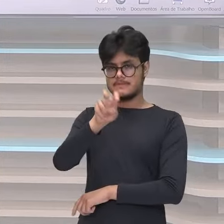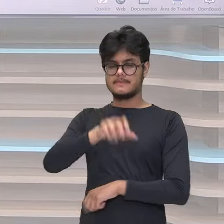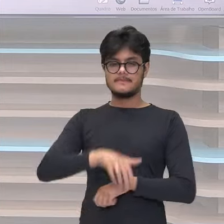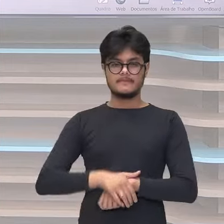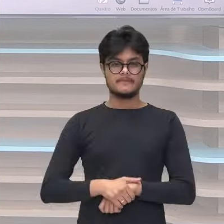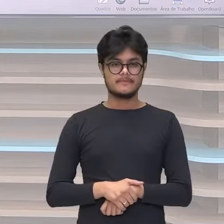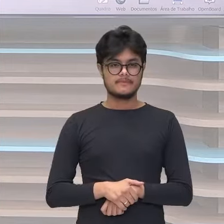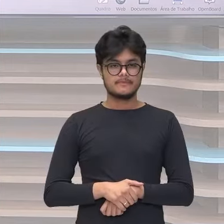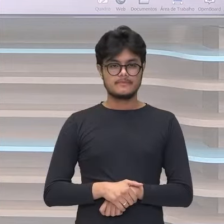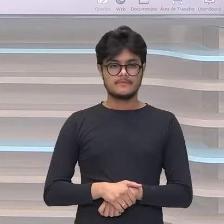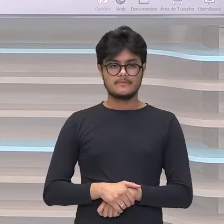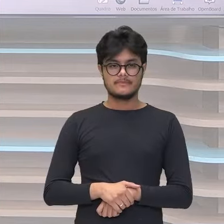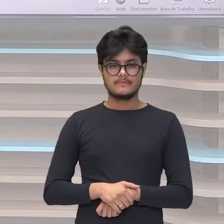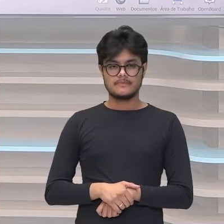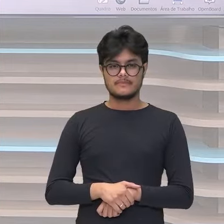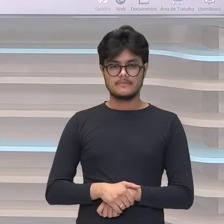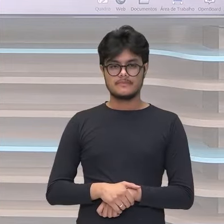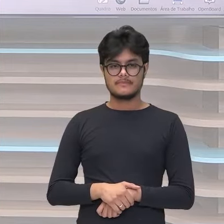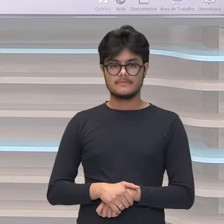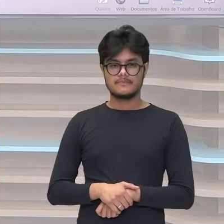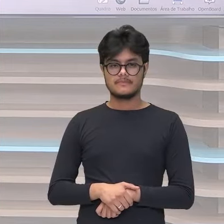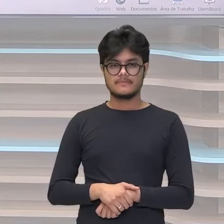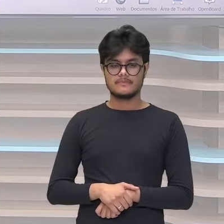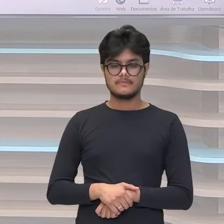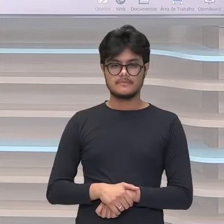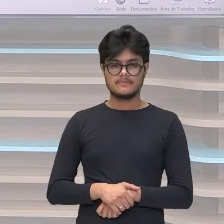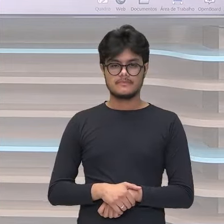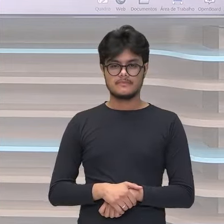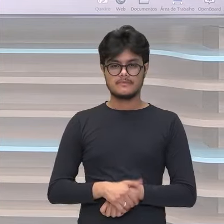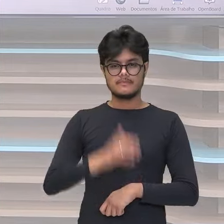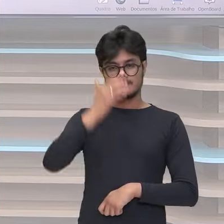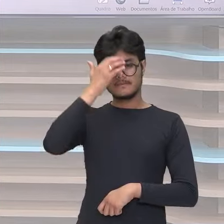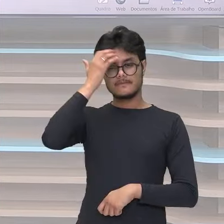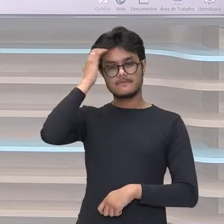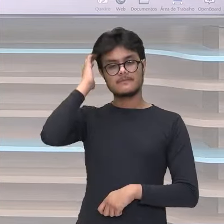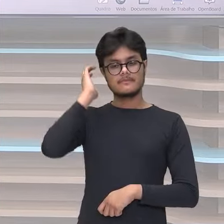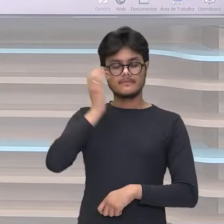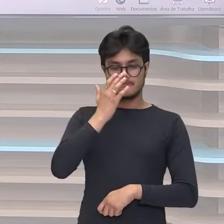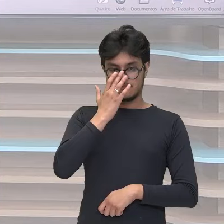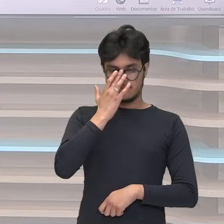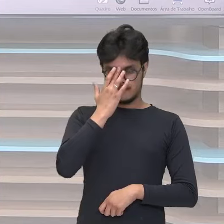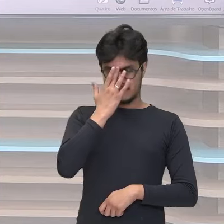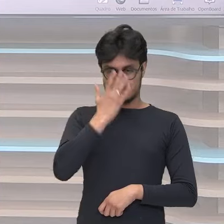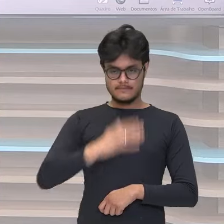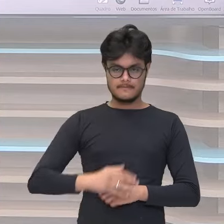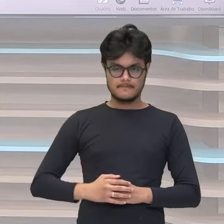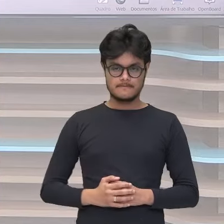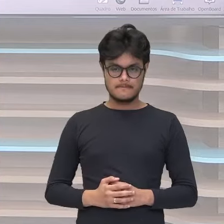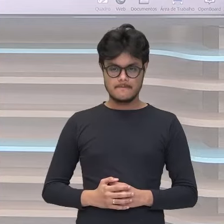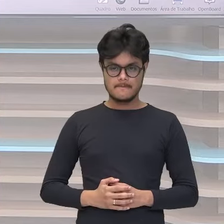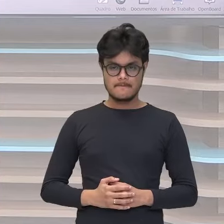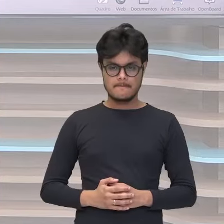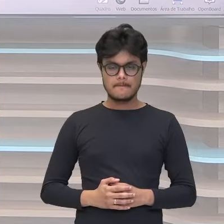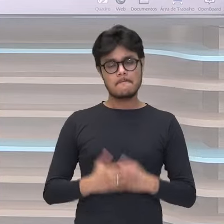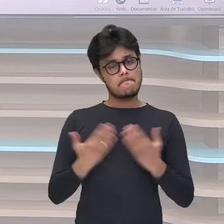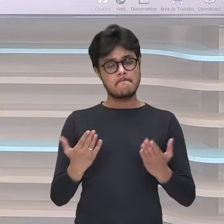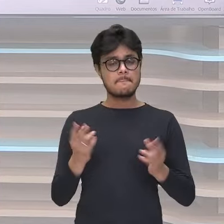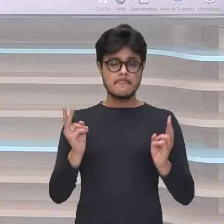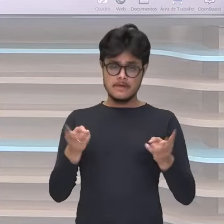produto após o desconto. Entendeu? Vai ser o valor percentual do produto após o desconto. Então, quando eu